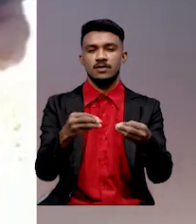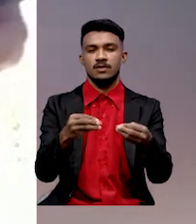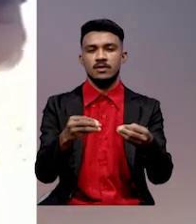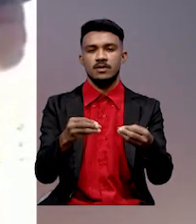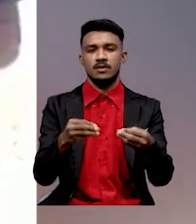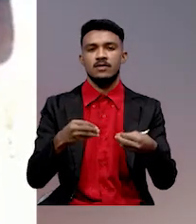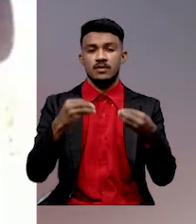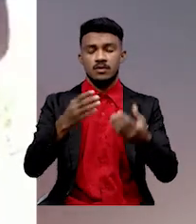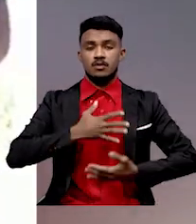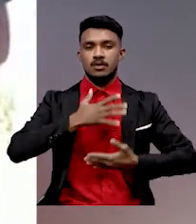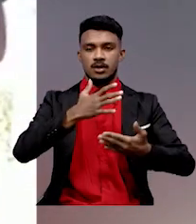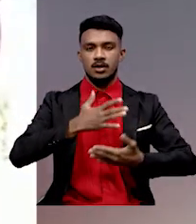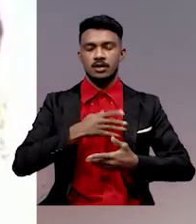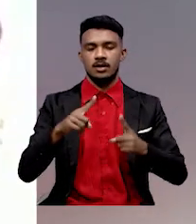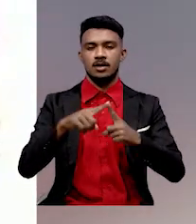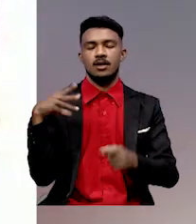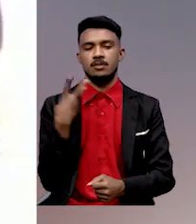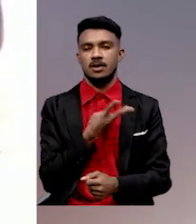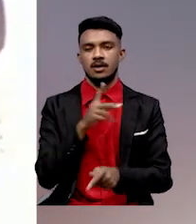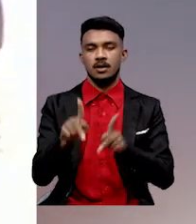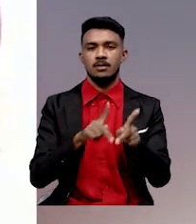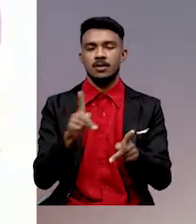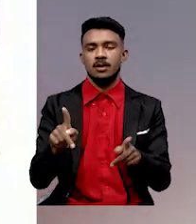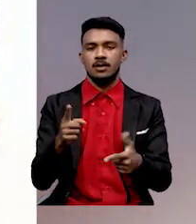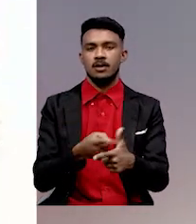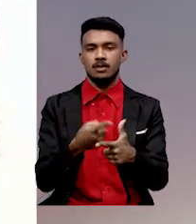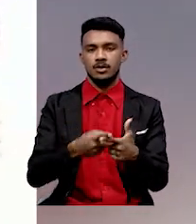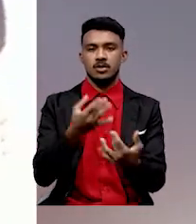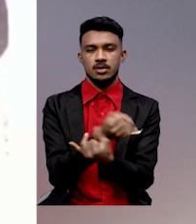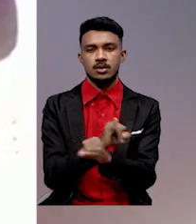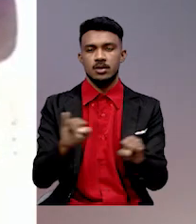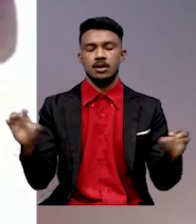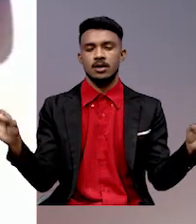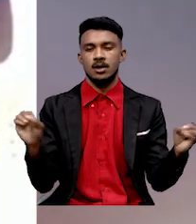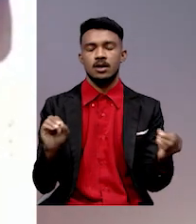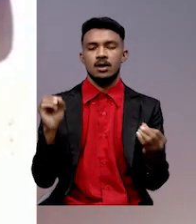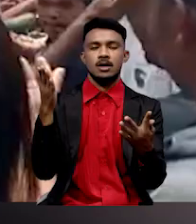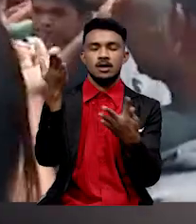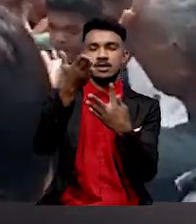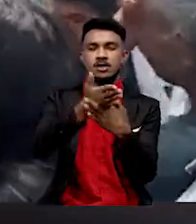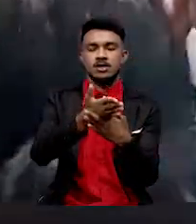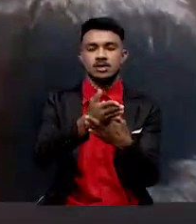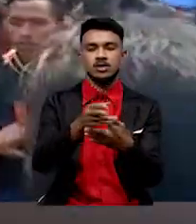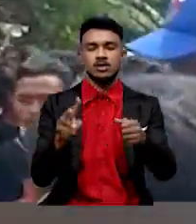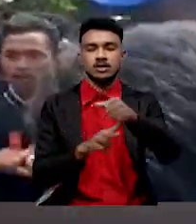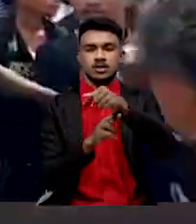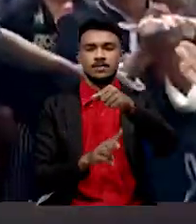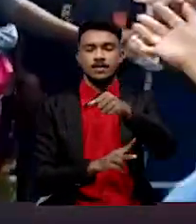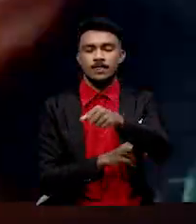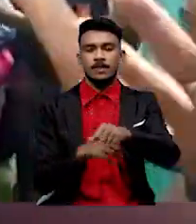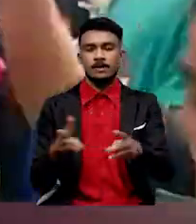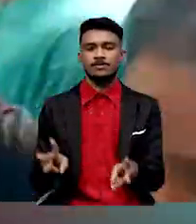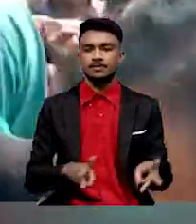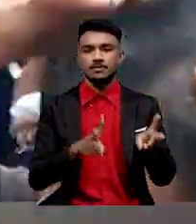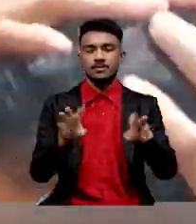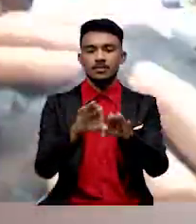foi feliz para a minha povo. Depois de ter com Brasica, nunca ralo assistente da estrada nebe que dito. Família José Matabien na rua nebe foi